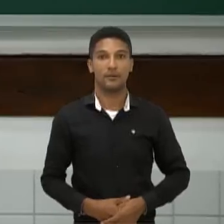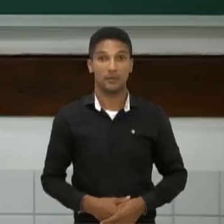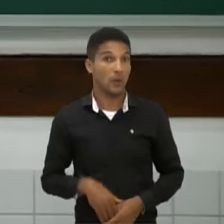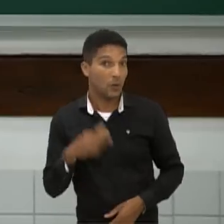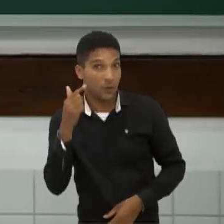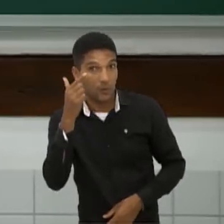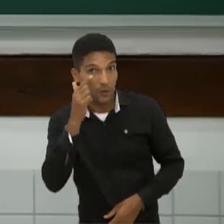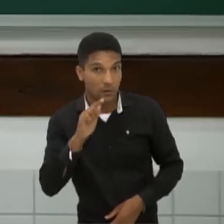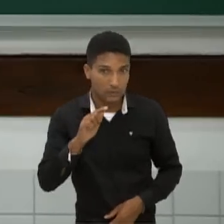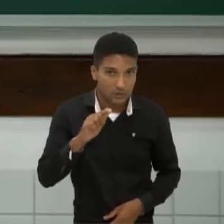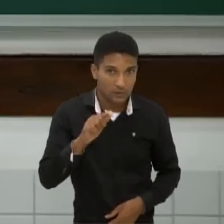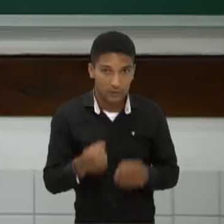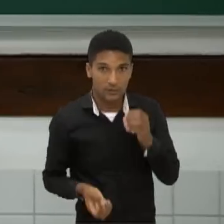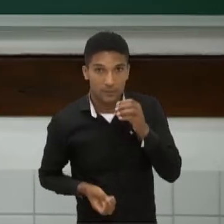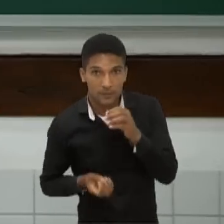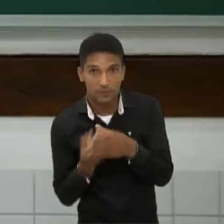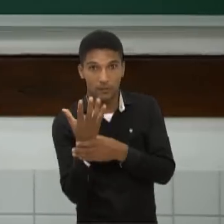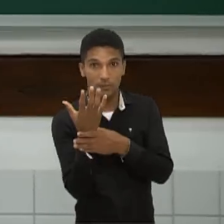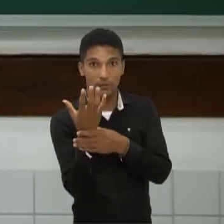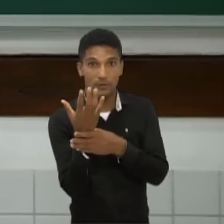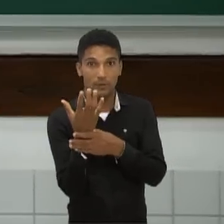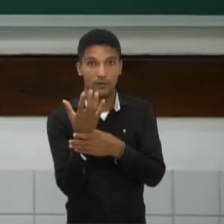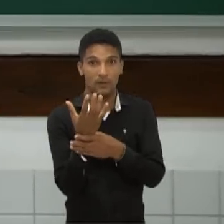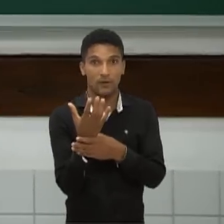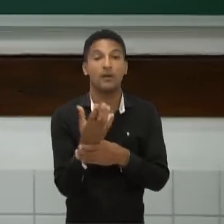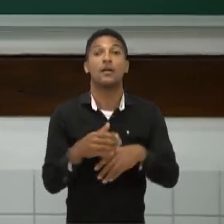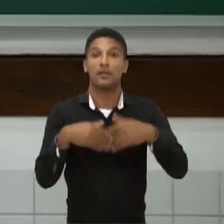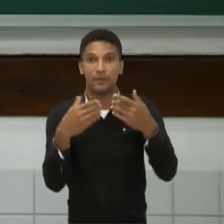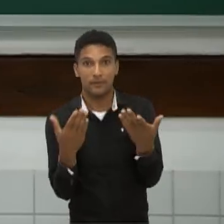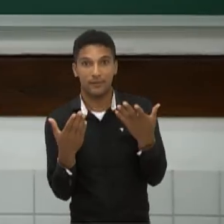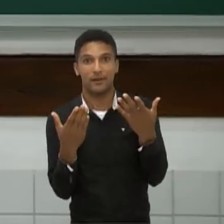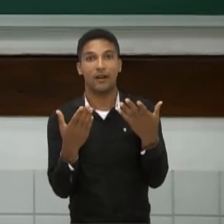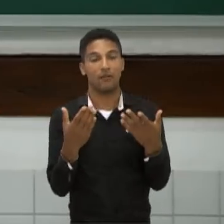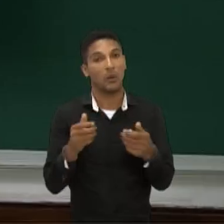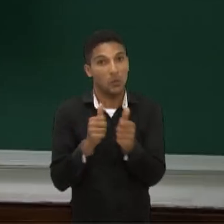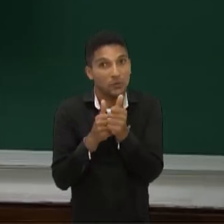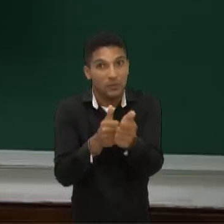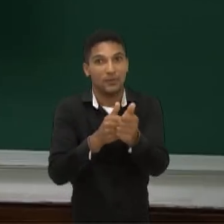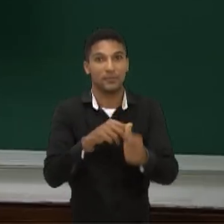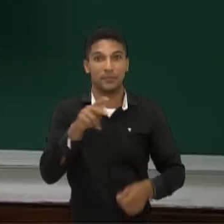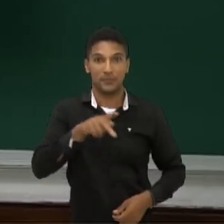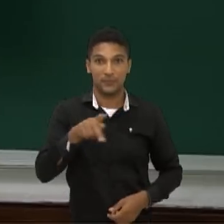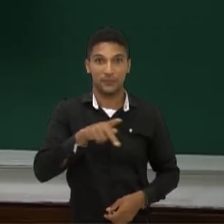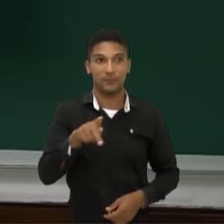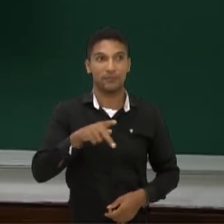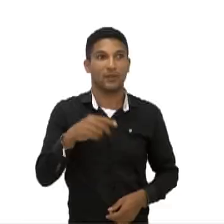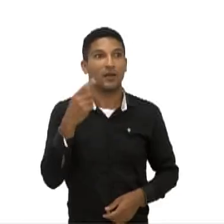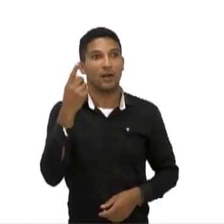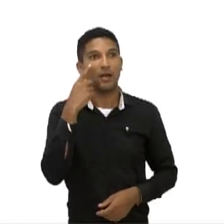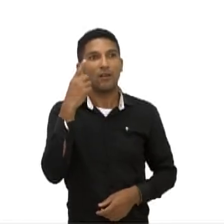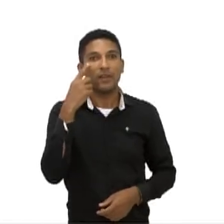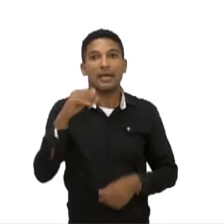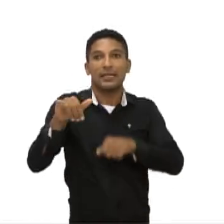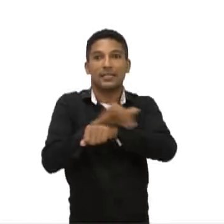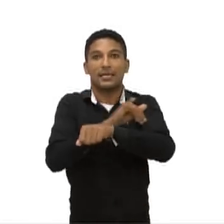E aí, galerinha, conseguiram? Então, vamos lá com a professora. Olha só. Olha como que a professora fez essa